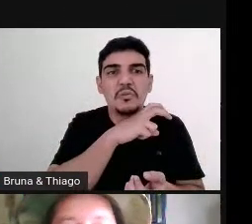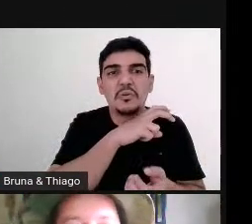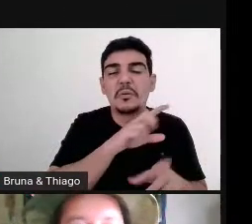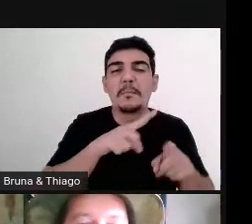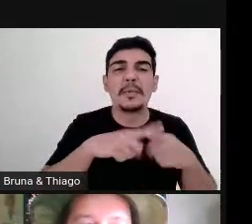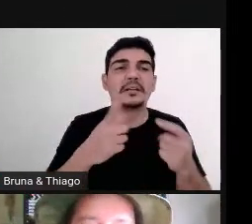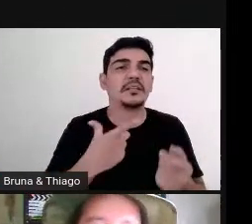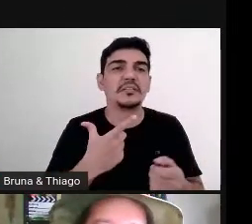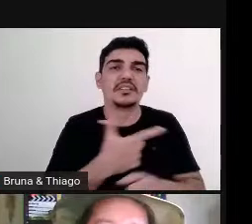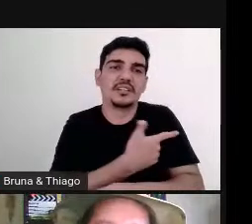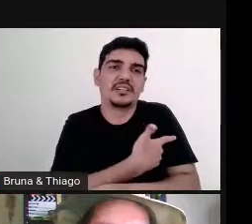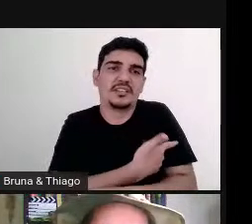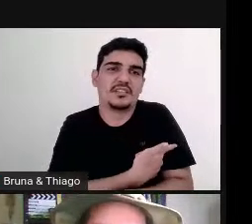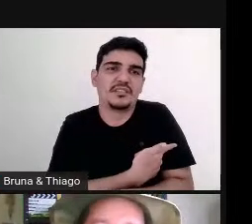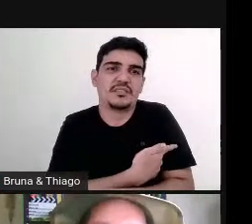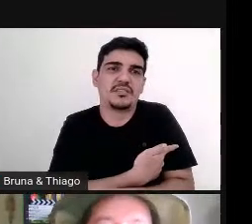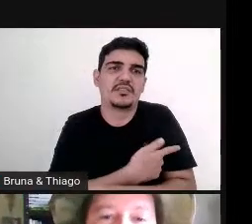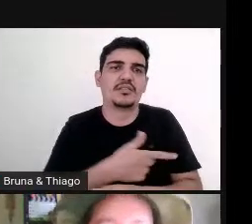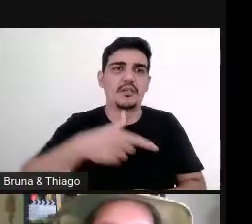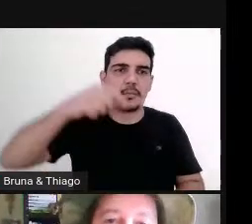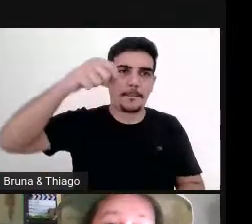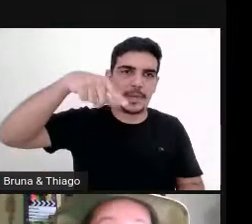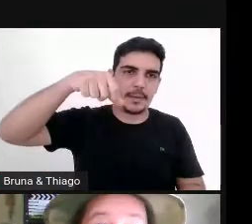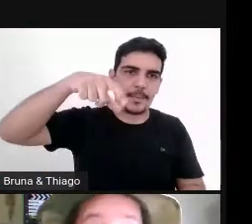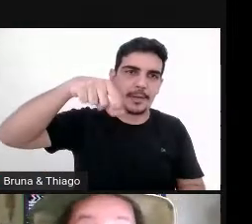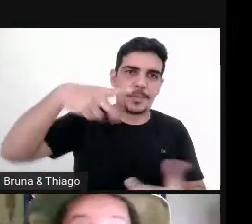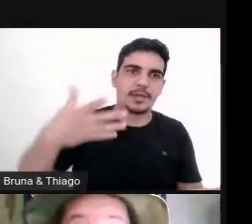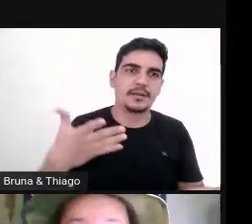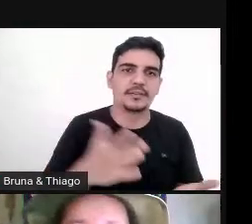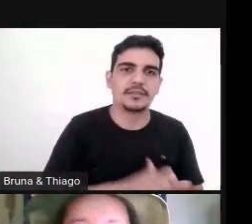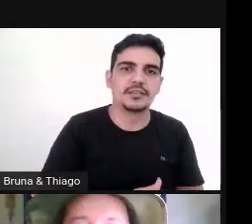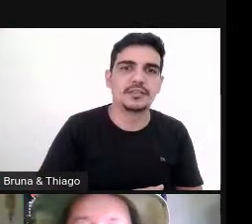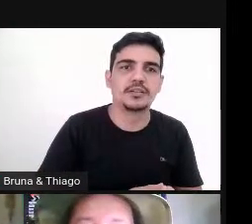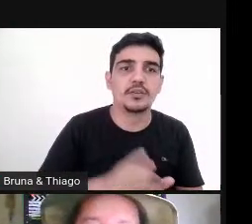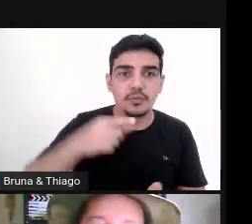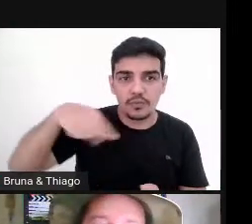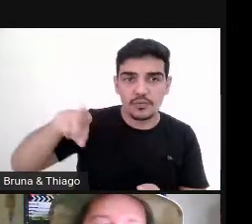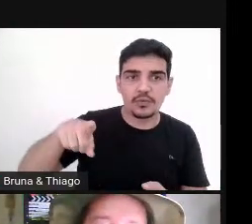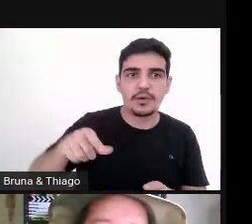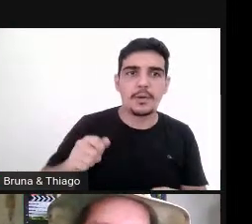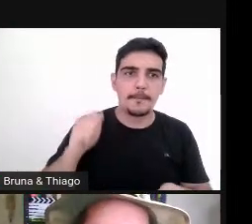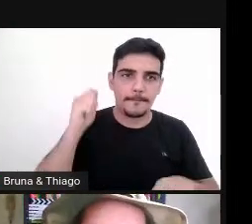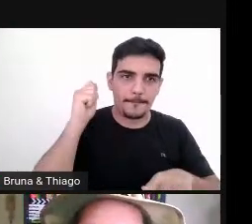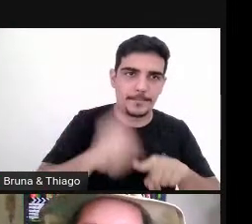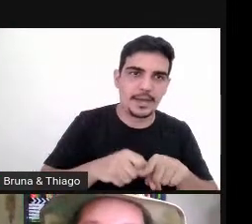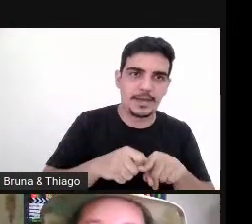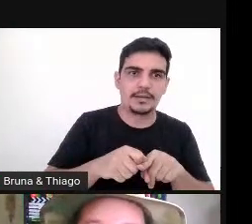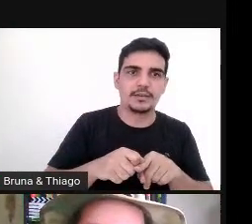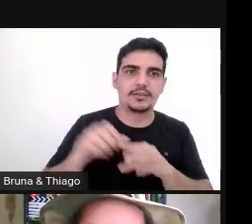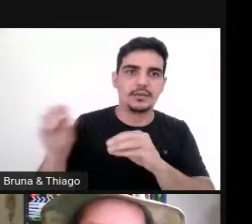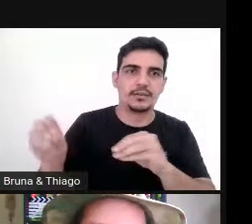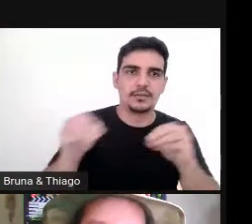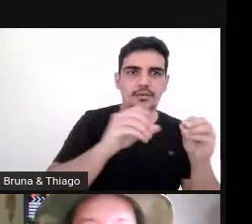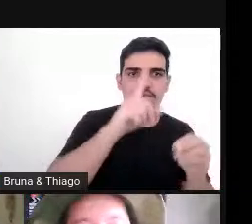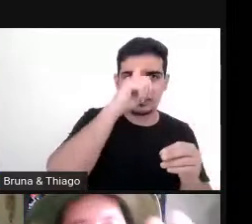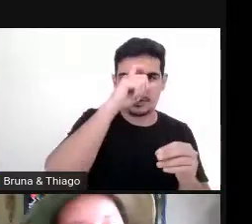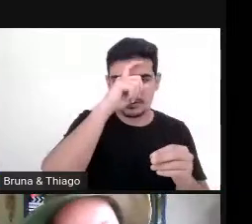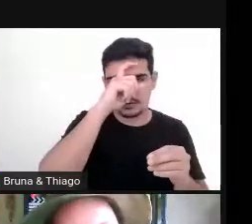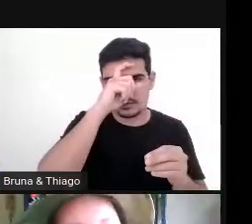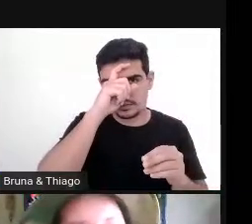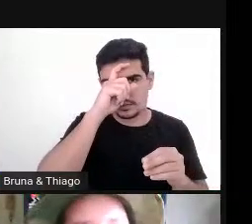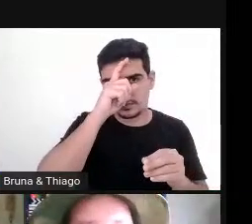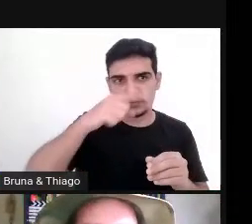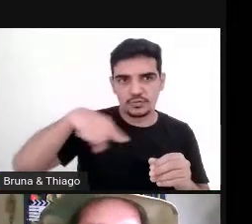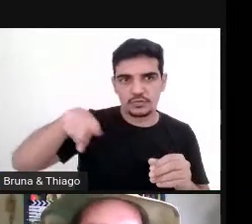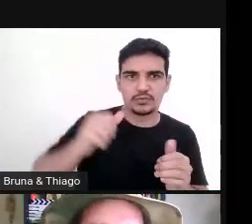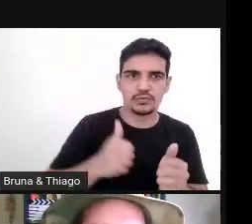matar a cobra. Um parente desse cara acidentado foi lá no sítio dele, matou a cobra, levou para o hospital e trouxeram ela para Porto Velho, né, trouxeram a